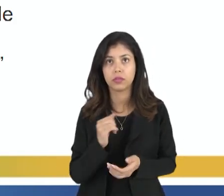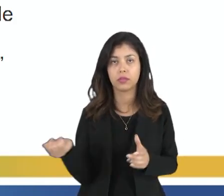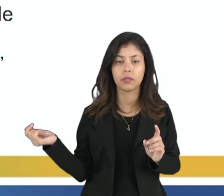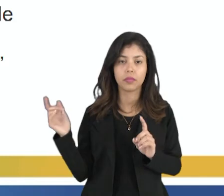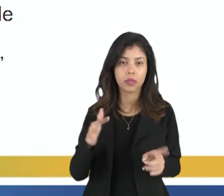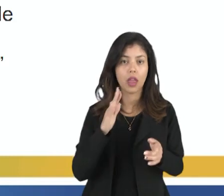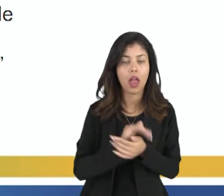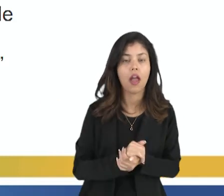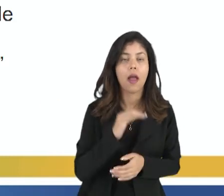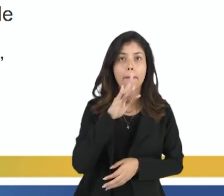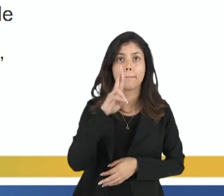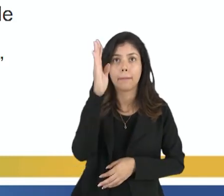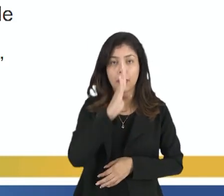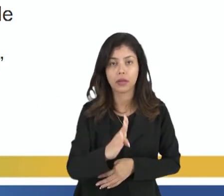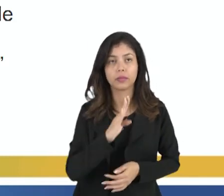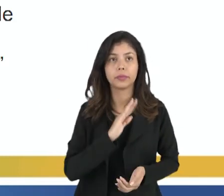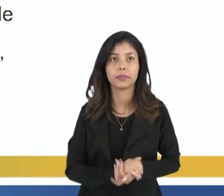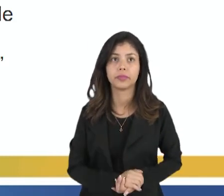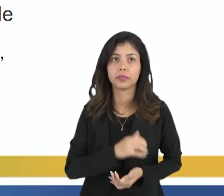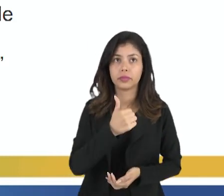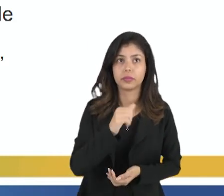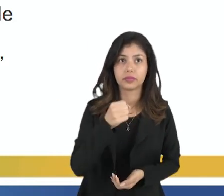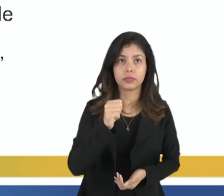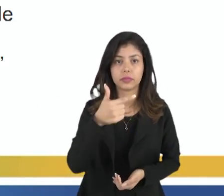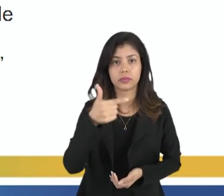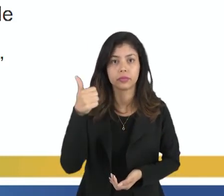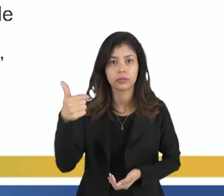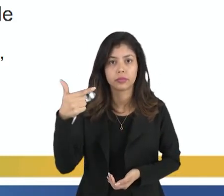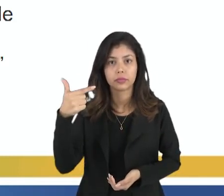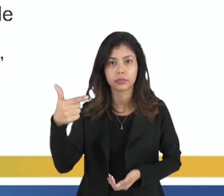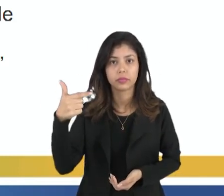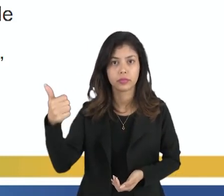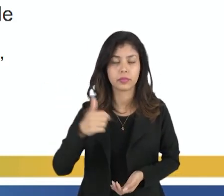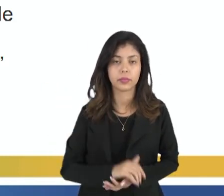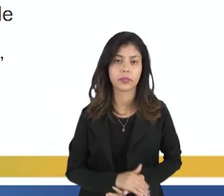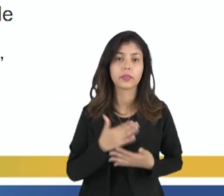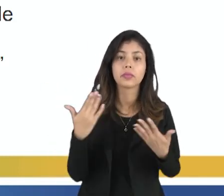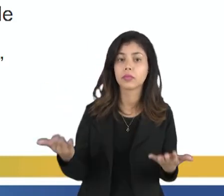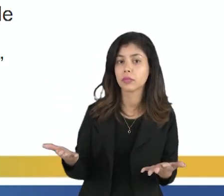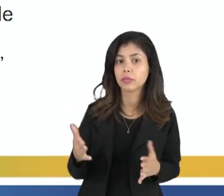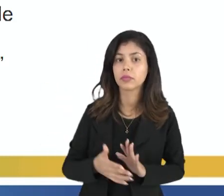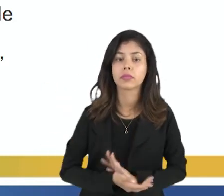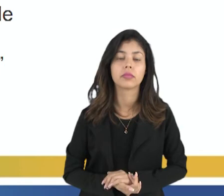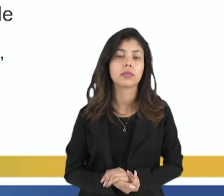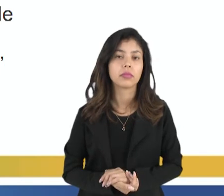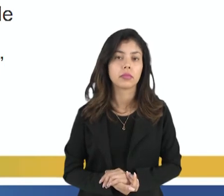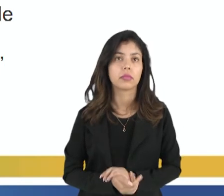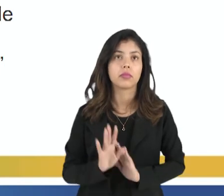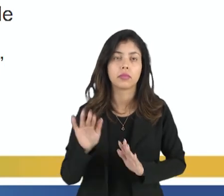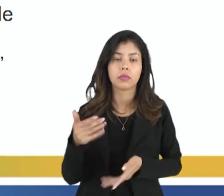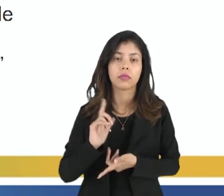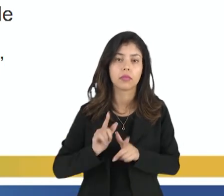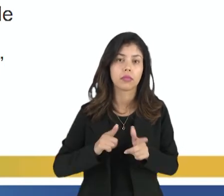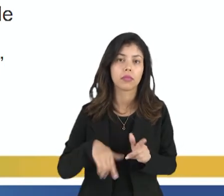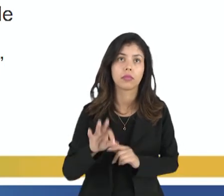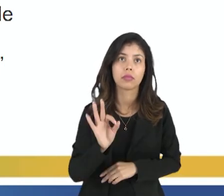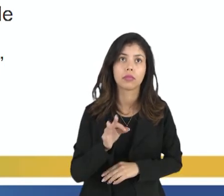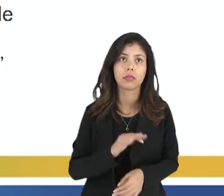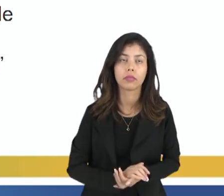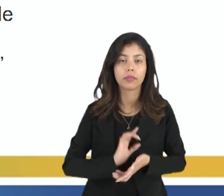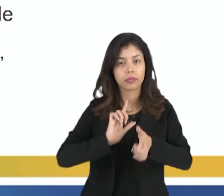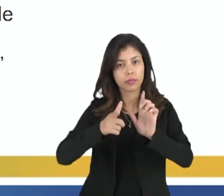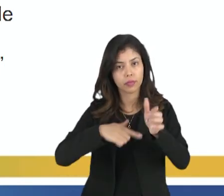concretização da inversão brasileira, de 1808 a 1821. E aí, pessoal, qual será a nossa alternativa